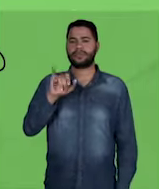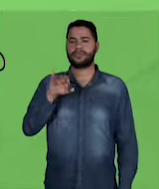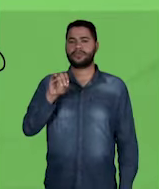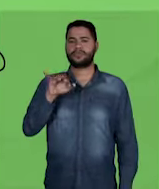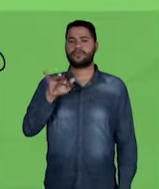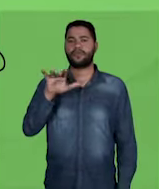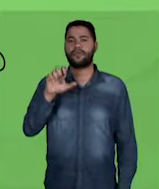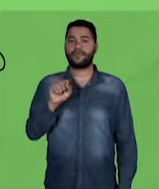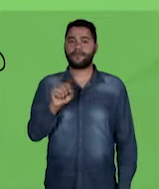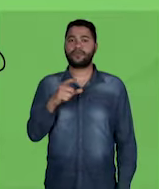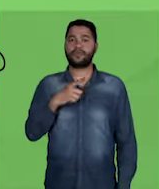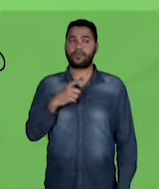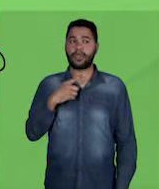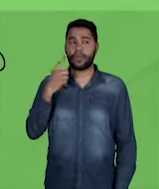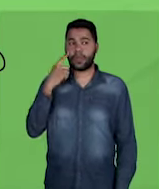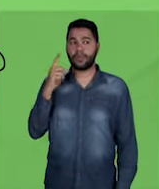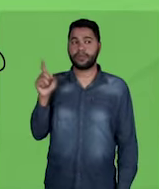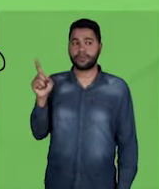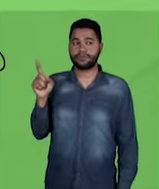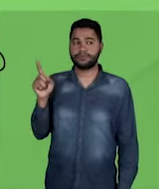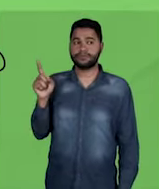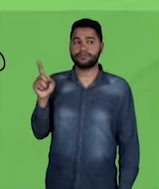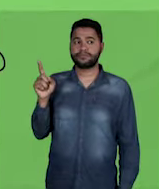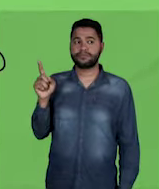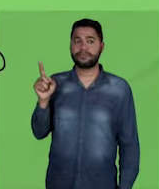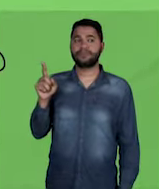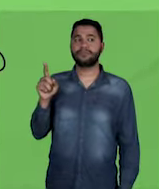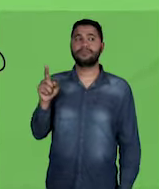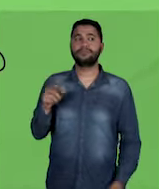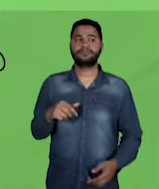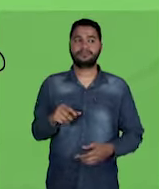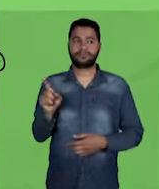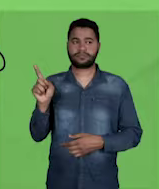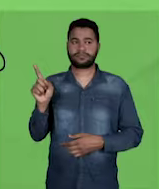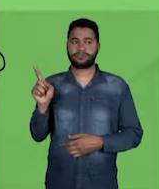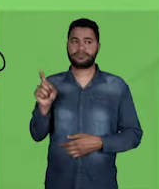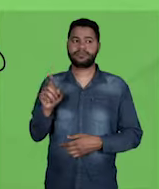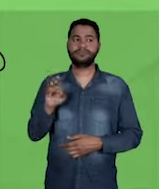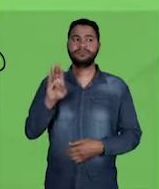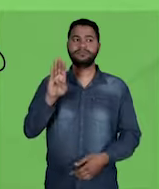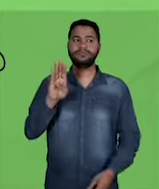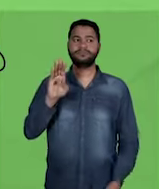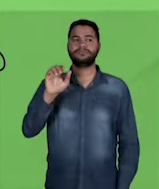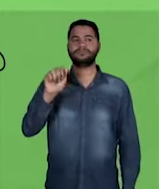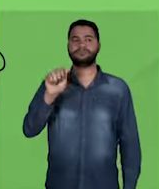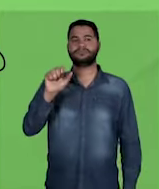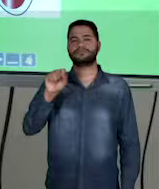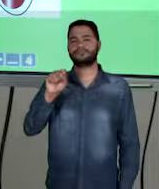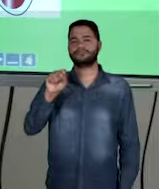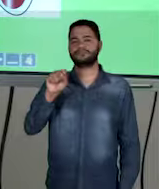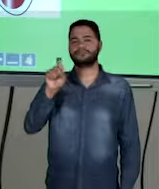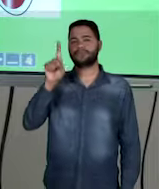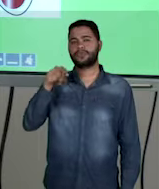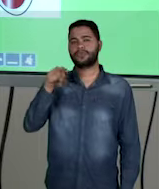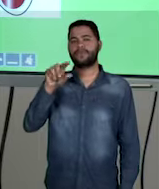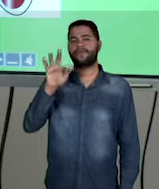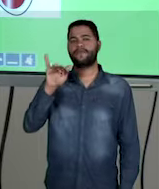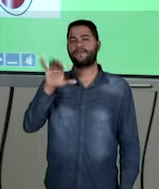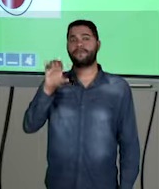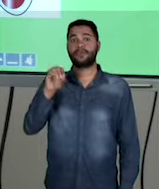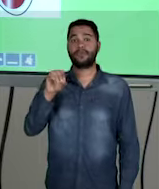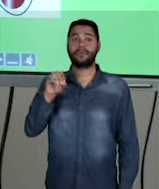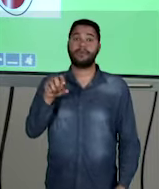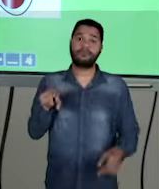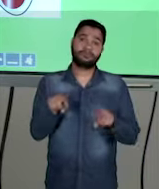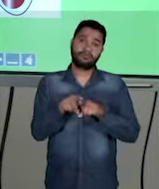núcleo bilobulado. E aqui, ó, um basófilo, que também é uma célula